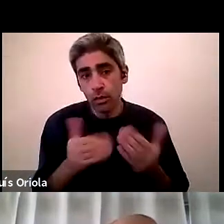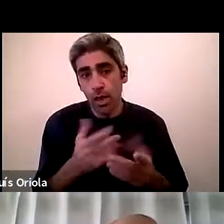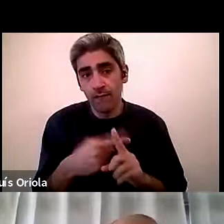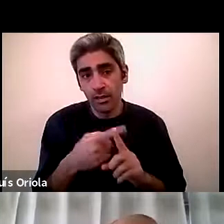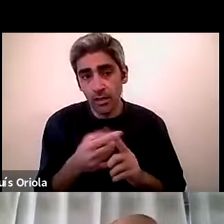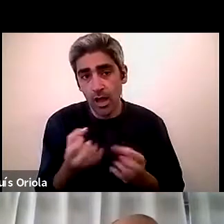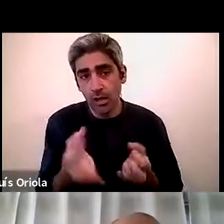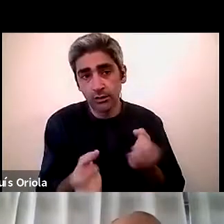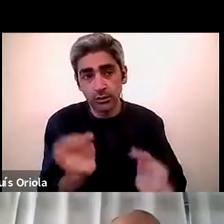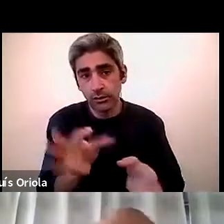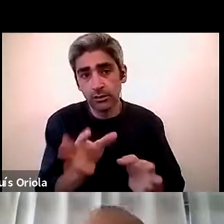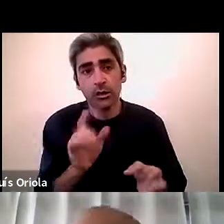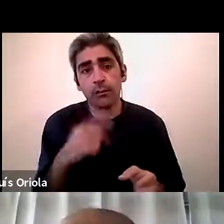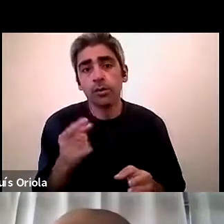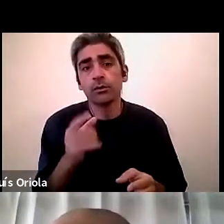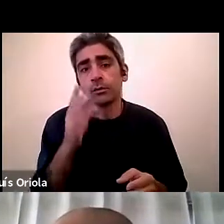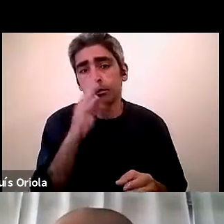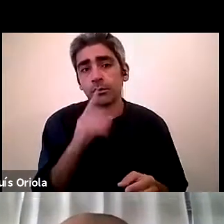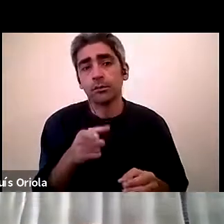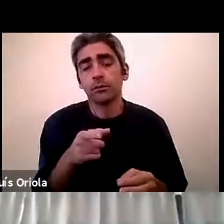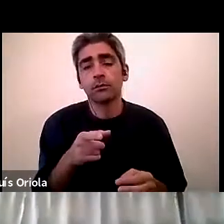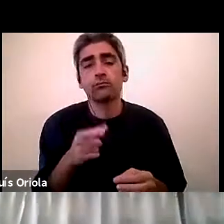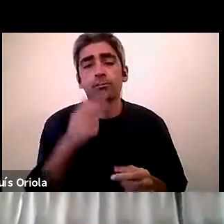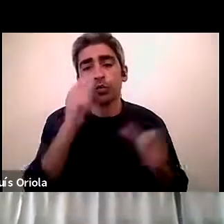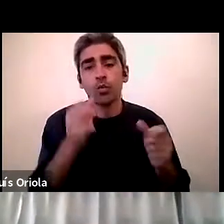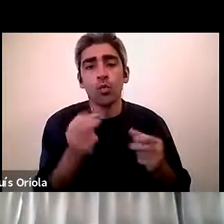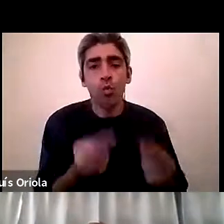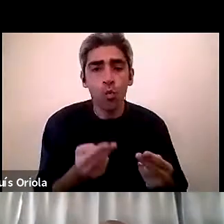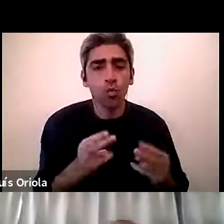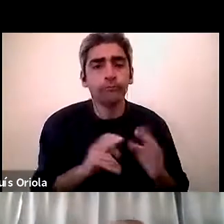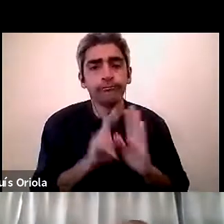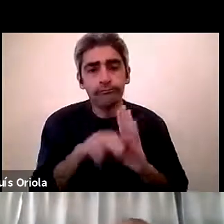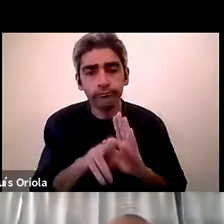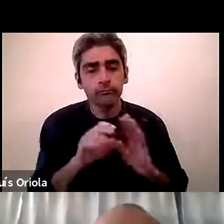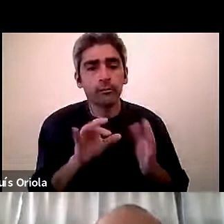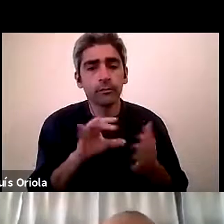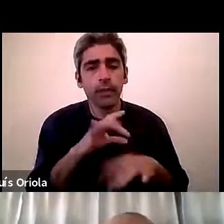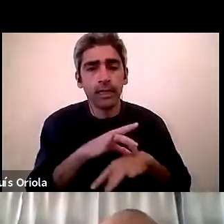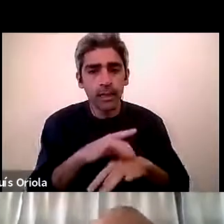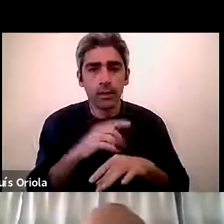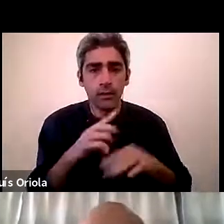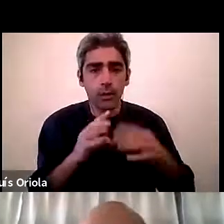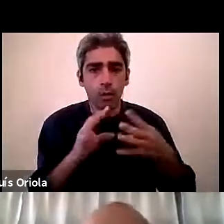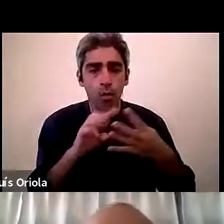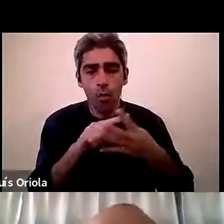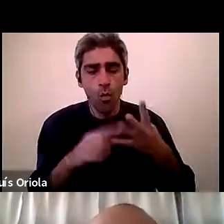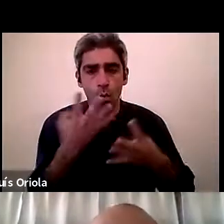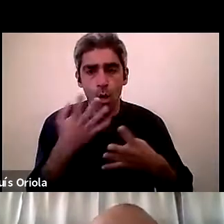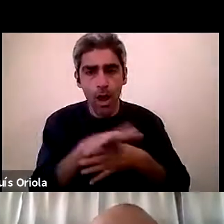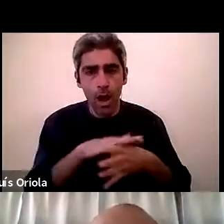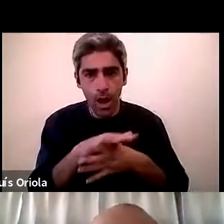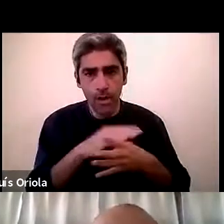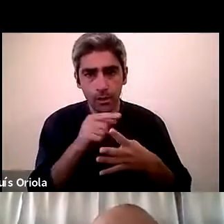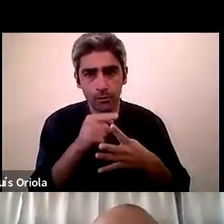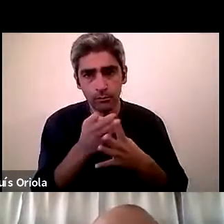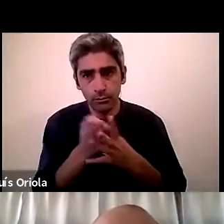vantagens, se as pessoas depois de facto de usarem e navegarem o guia nas suas há uma quinta dimensão, mas nas suas 4